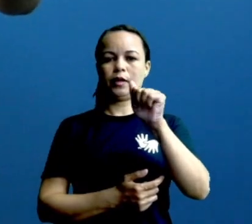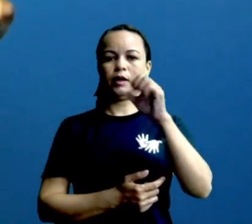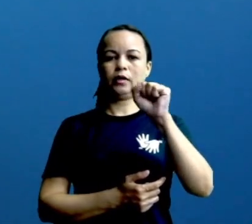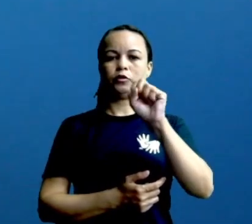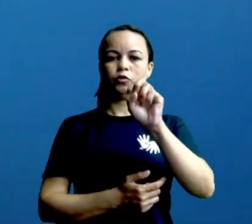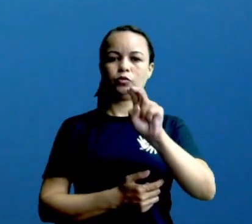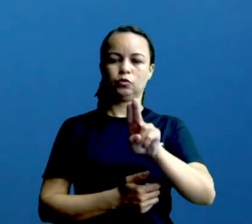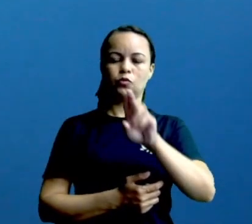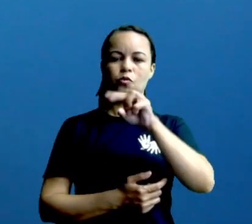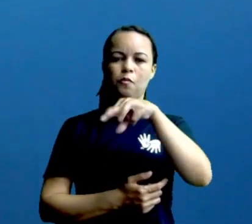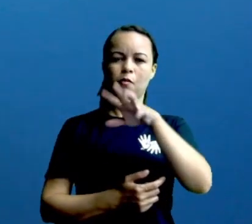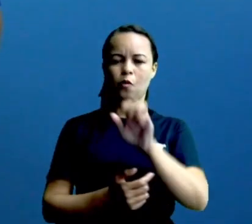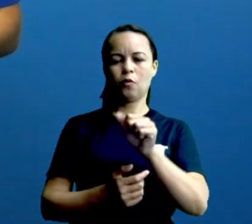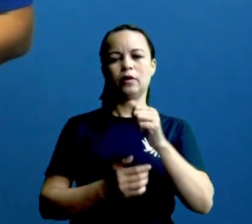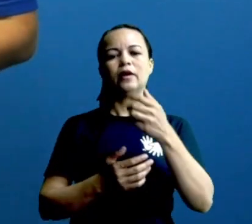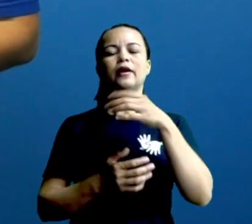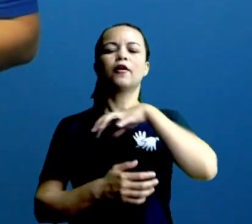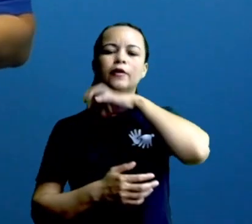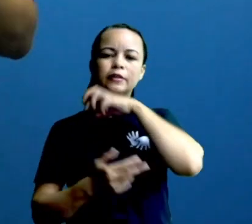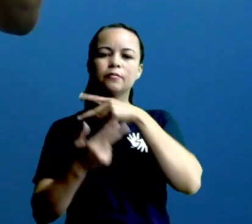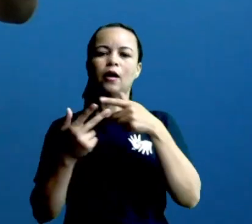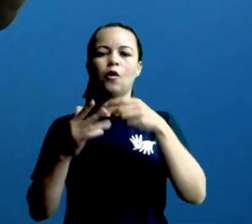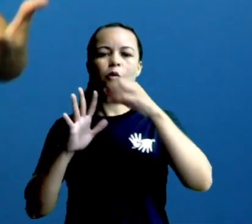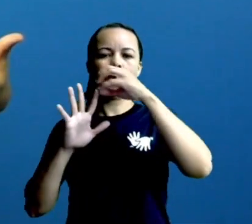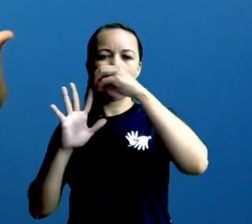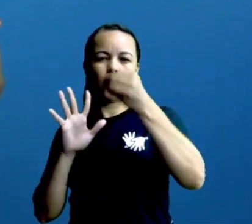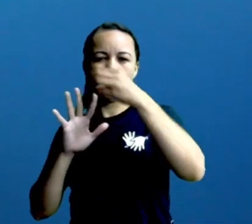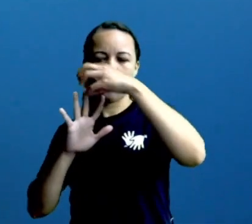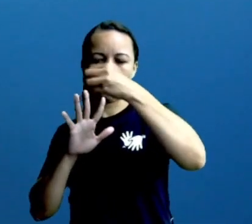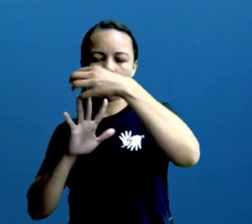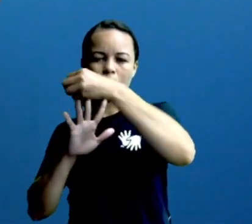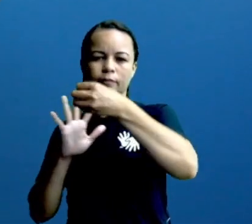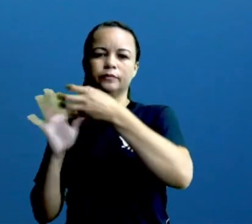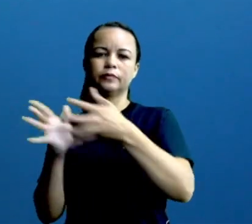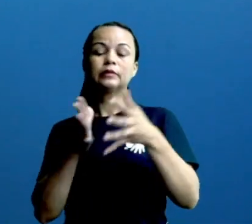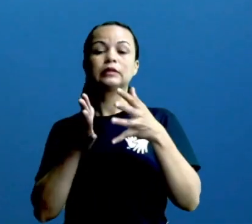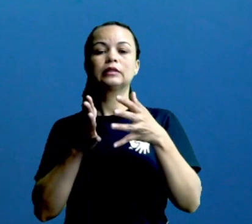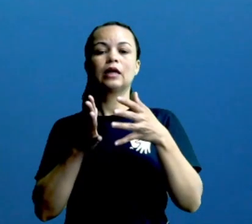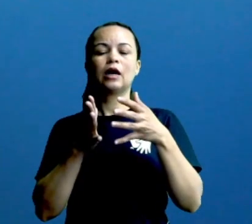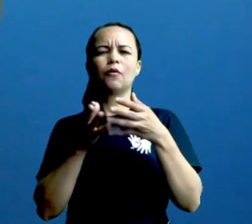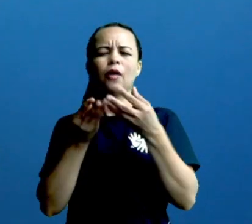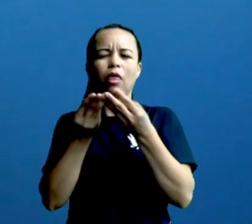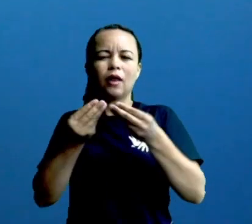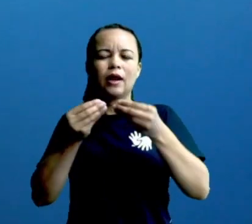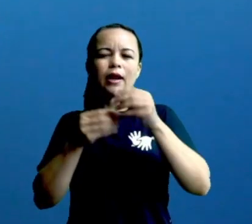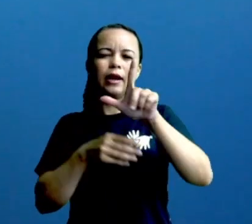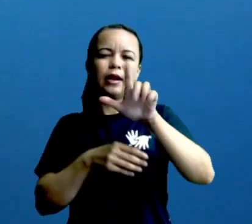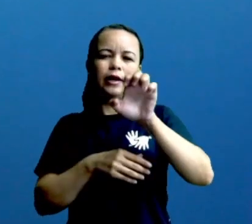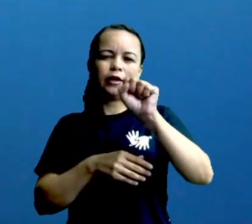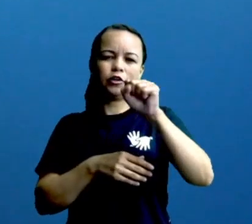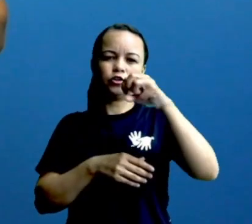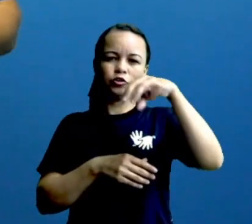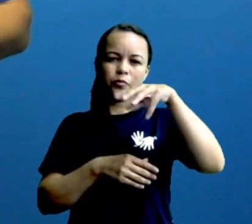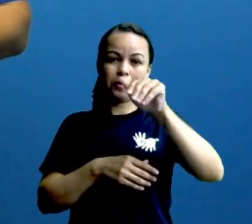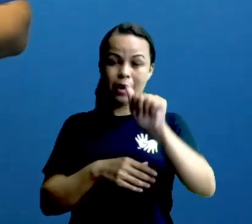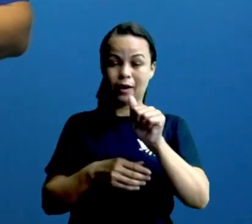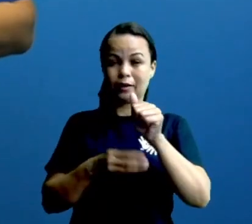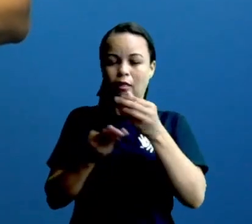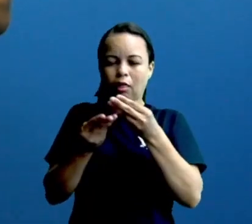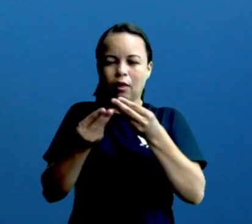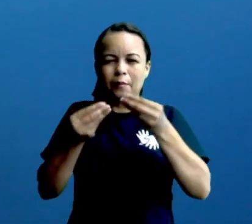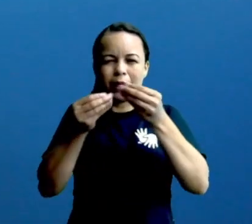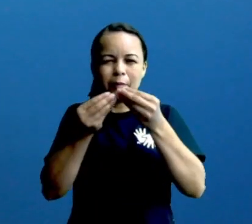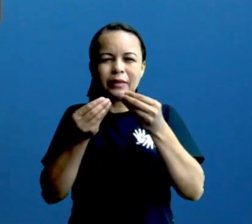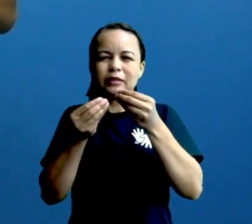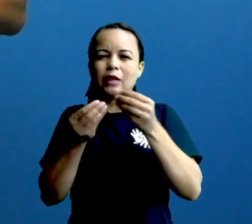se fala de animal que faz fotossíntese, que é a Elisa cloródica. Uma espécie de lesma que nasce sem pigmentação nenhuma,